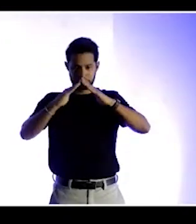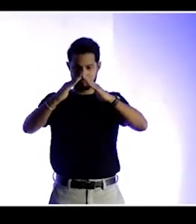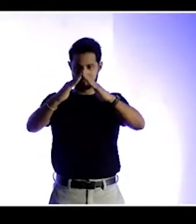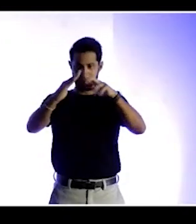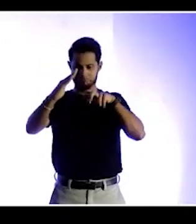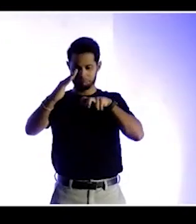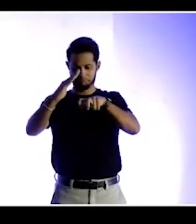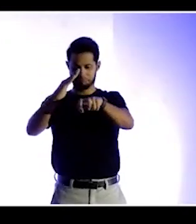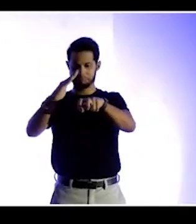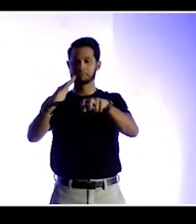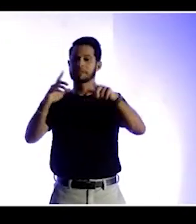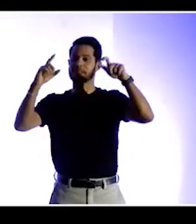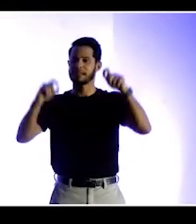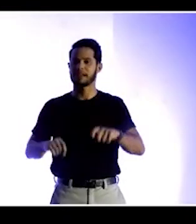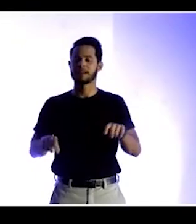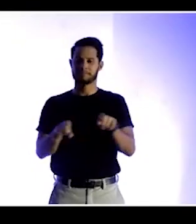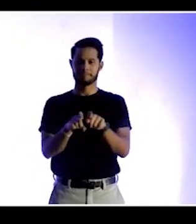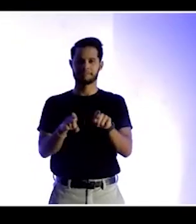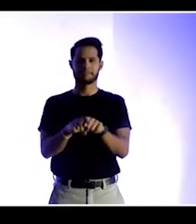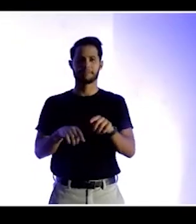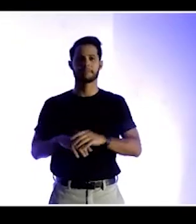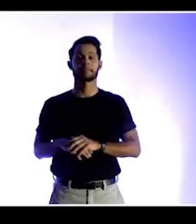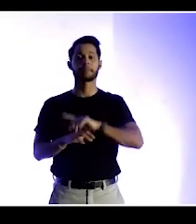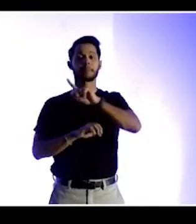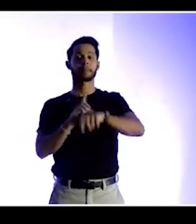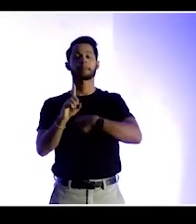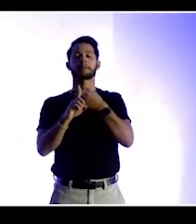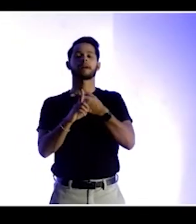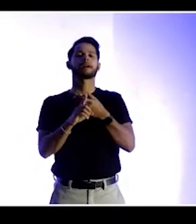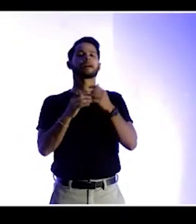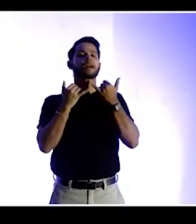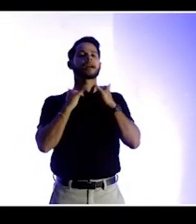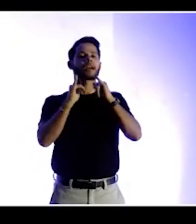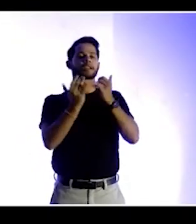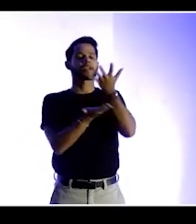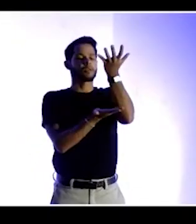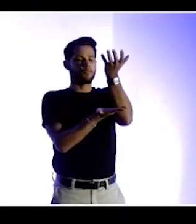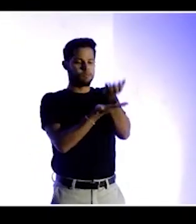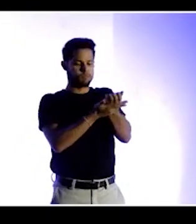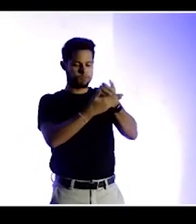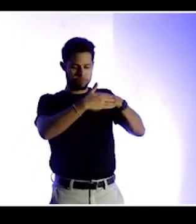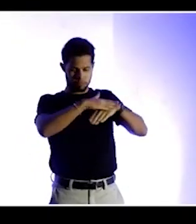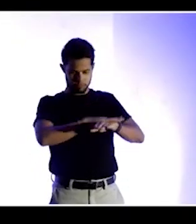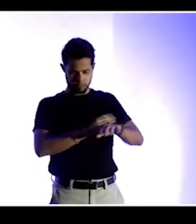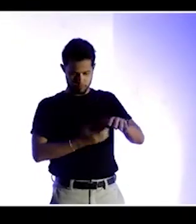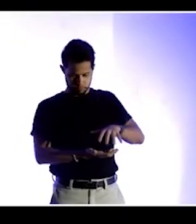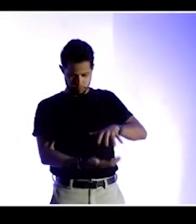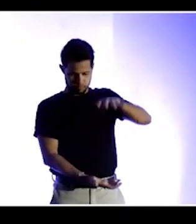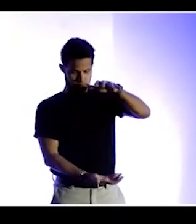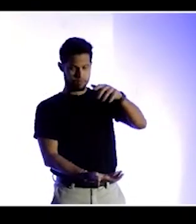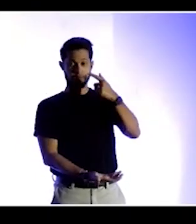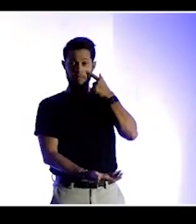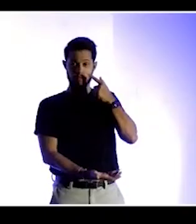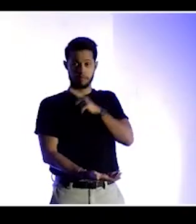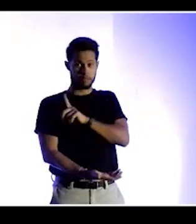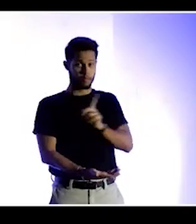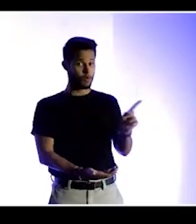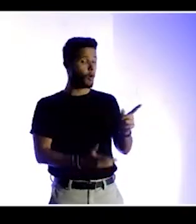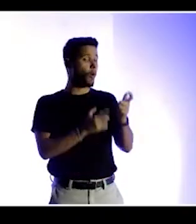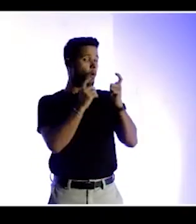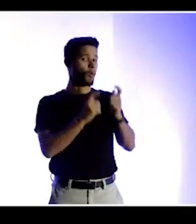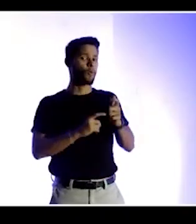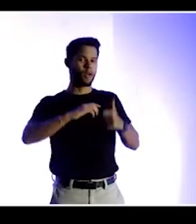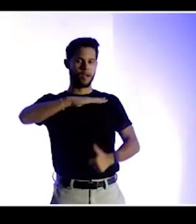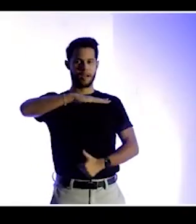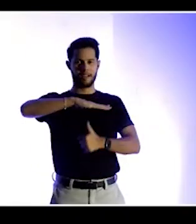Um pouquinho de mobilidade elétrica e armazenamento de energia. Nós estamos aqui, esse é o campo central, esse ponto aqui é bem aqui na reitoria,